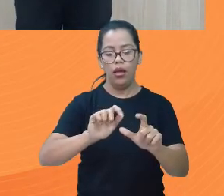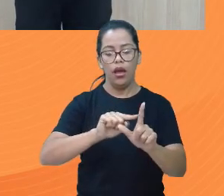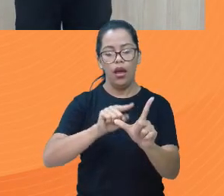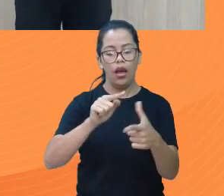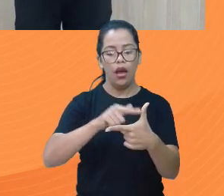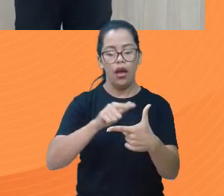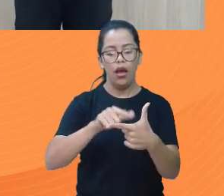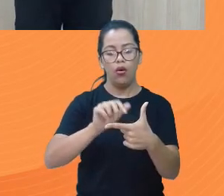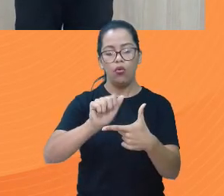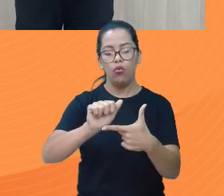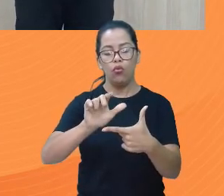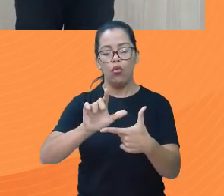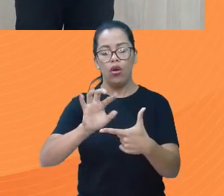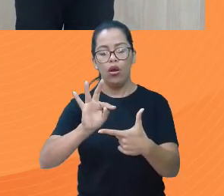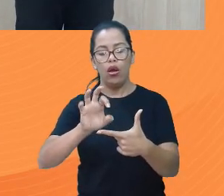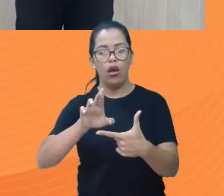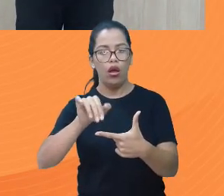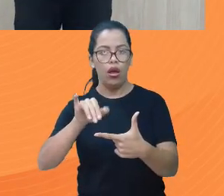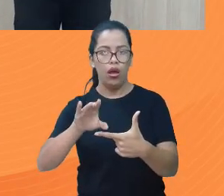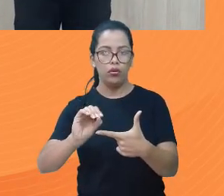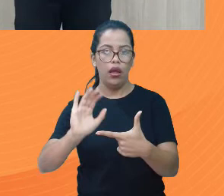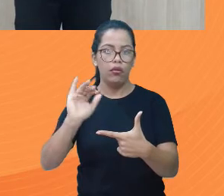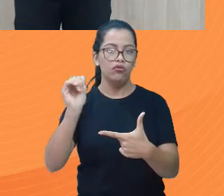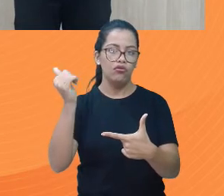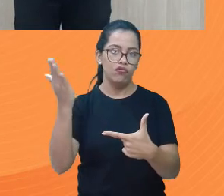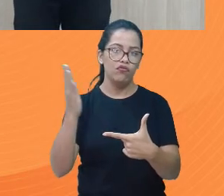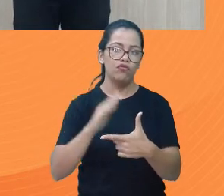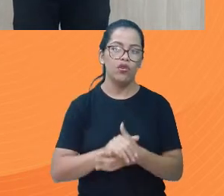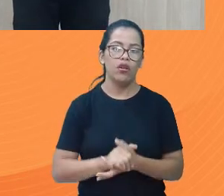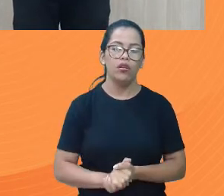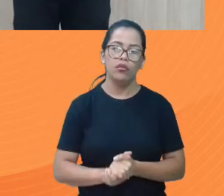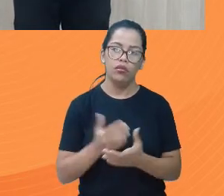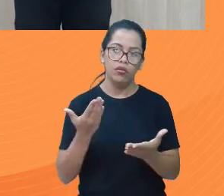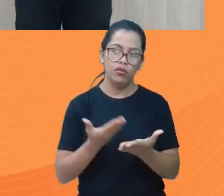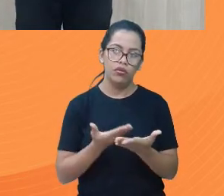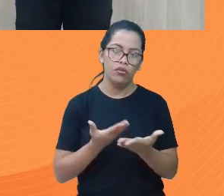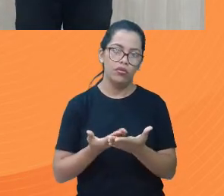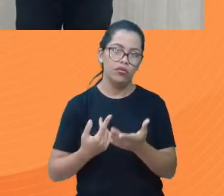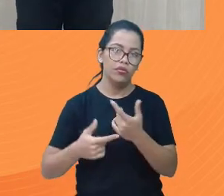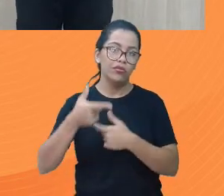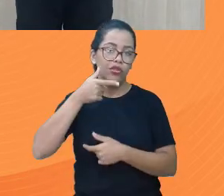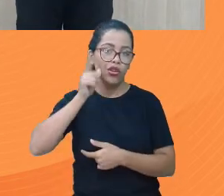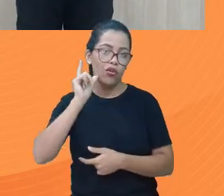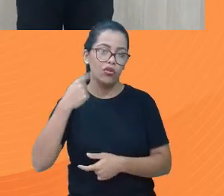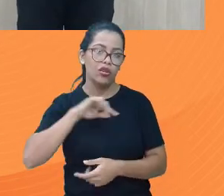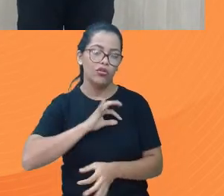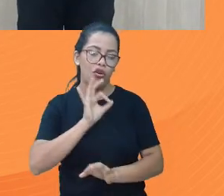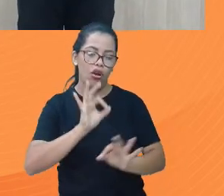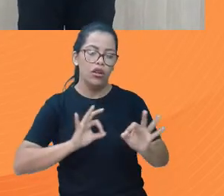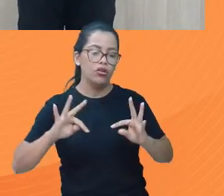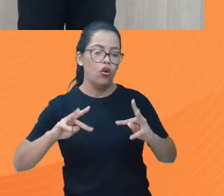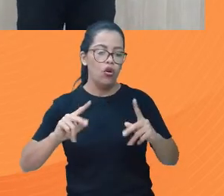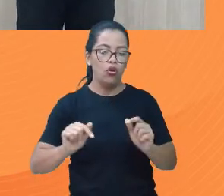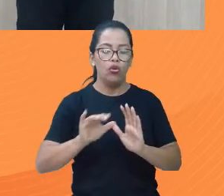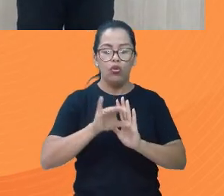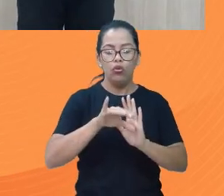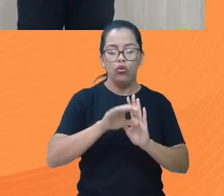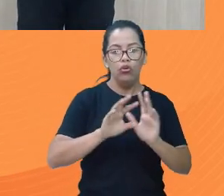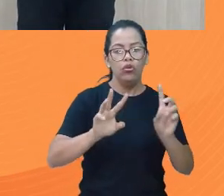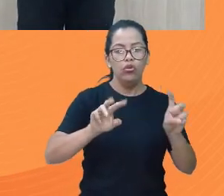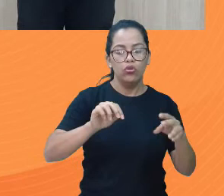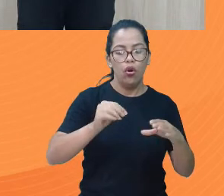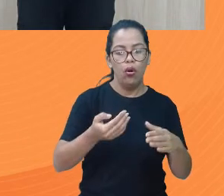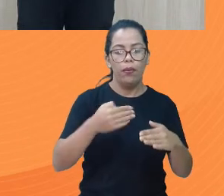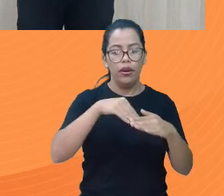H. Então, essa foi a nossa aula de ontem. Definimos aí toda a questão de ângulos internos e externos,